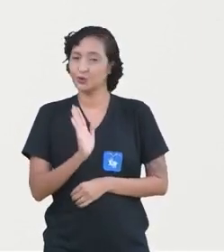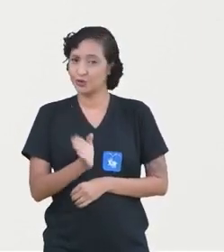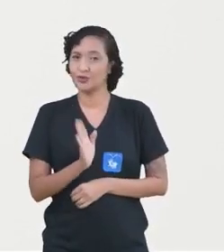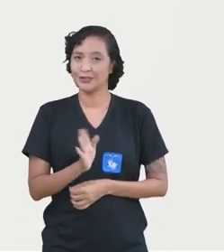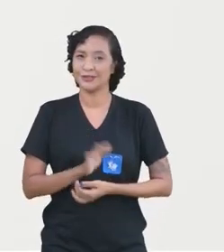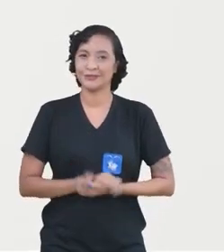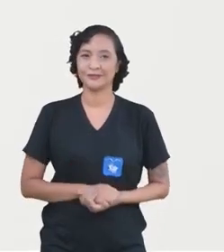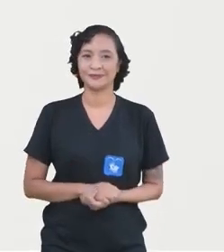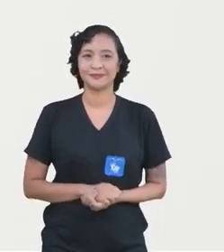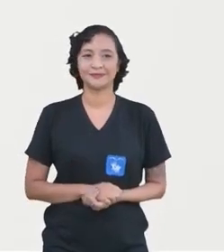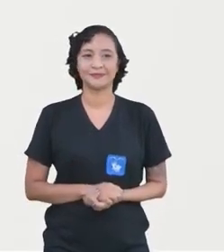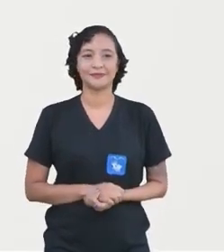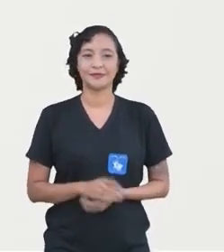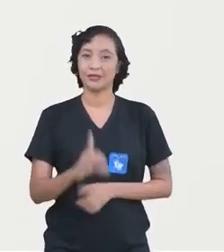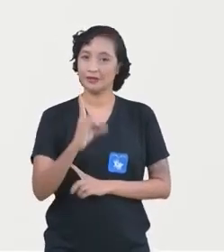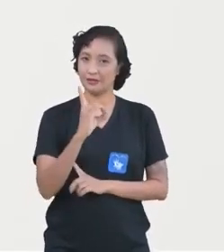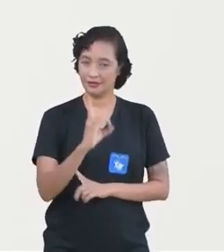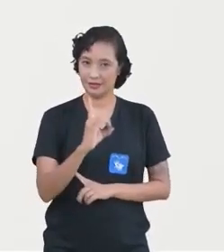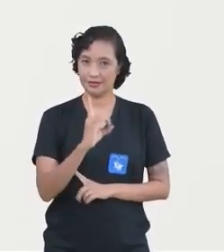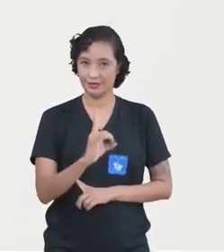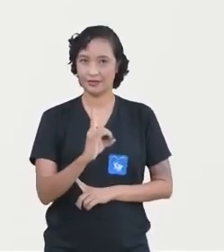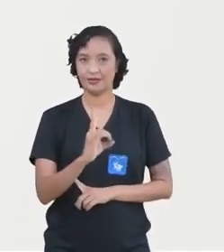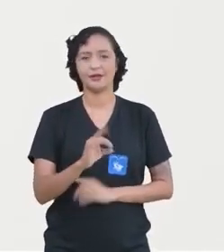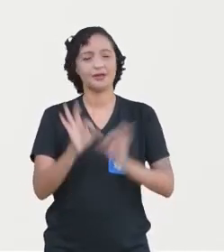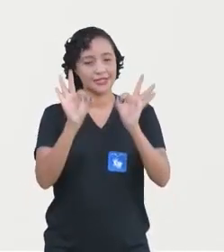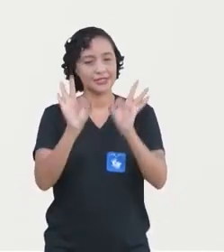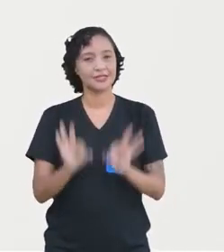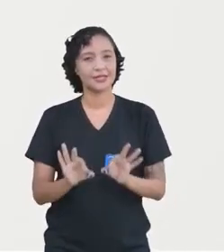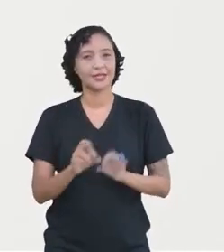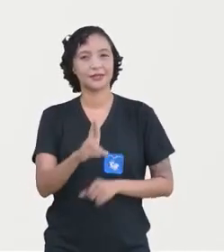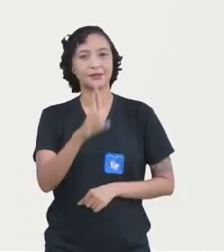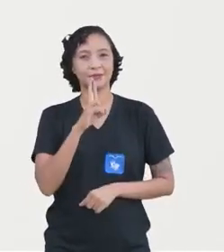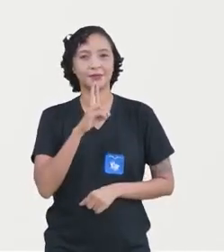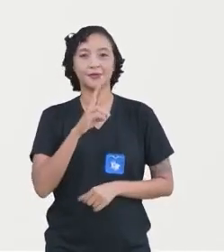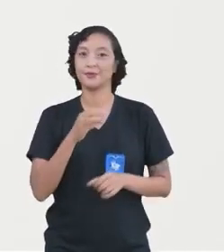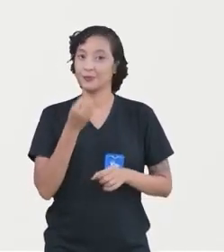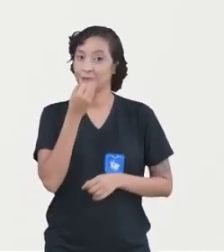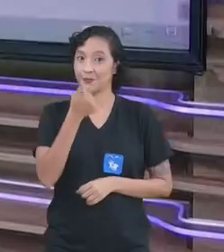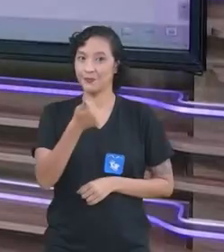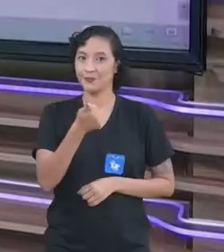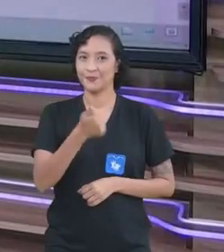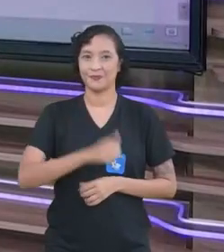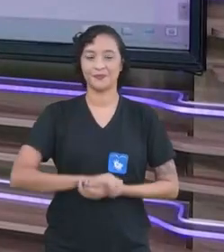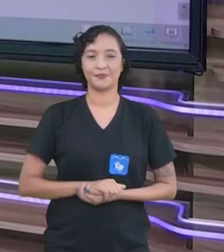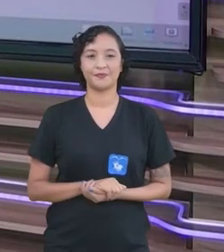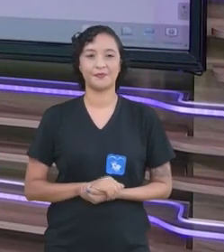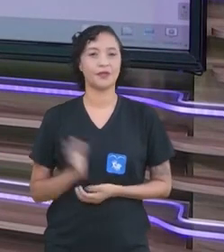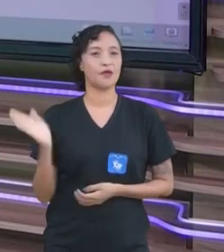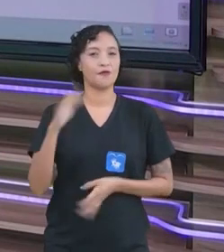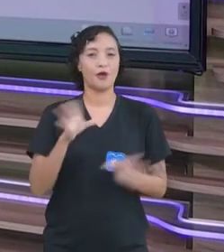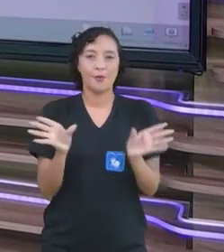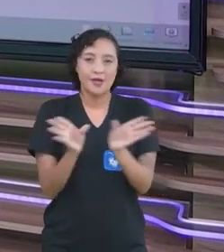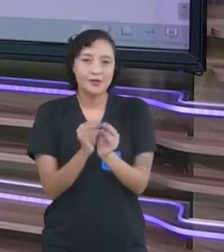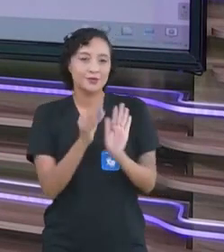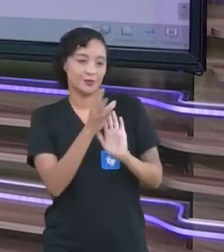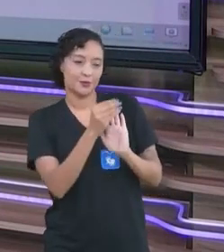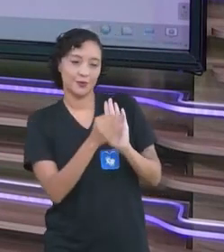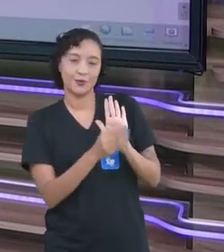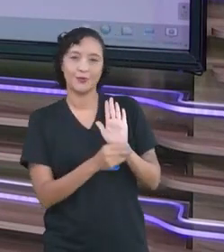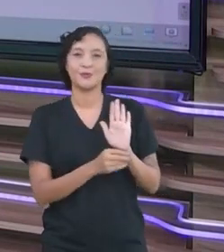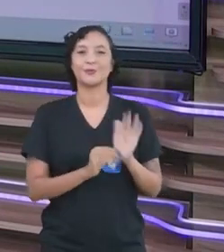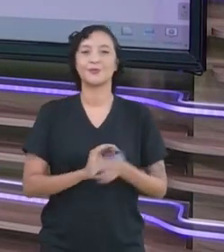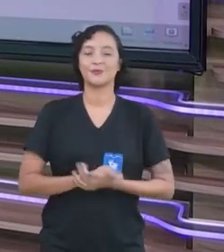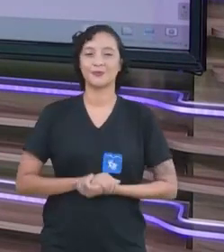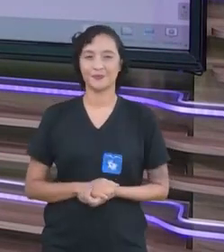conclui que a letra D é a opção correta. Tudo bem? Vamos para o resumo de hoje, crianças? Vamos lá fazer